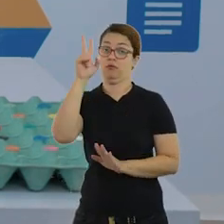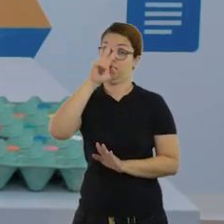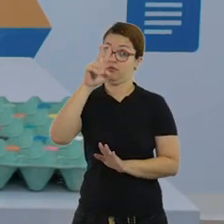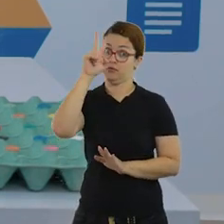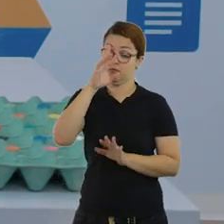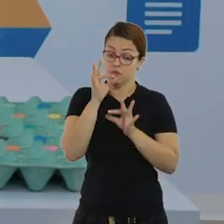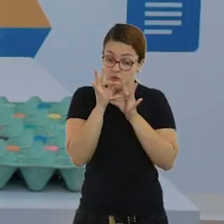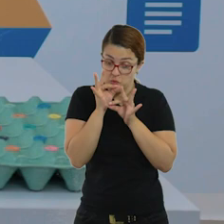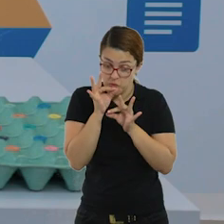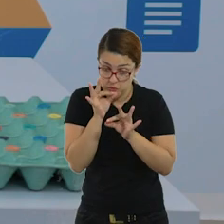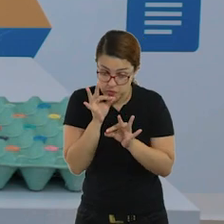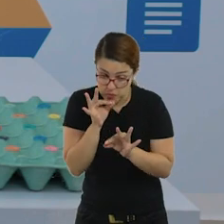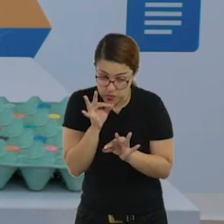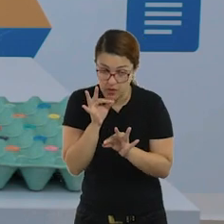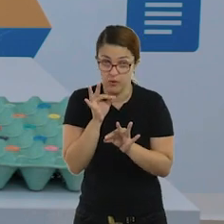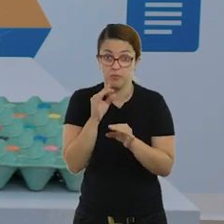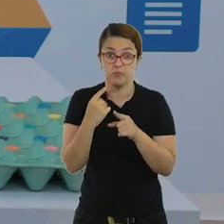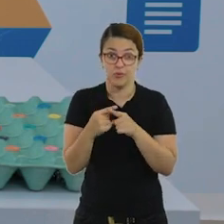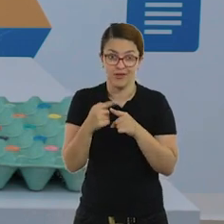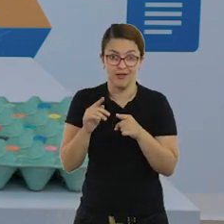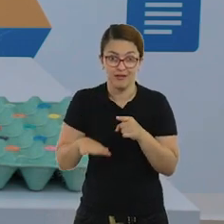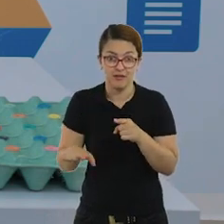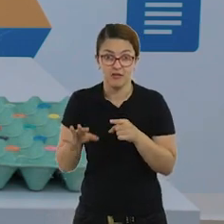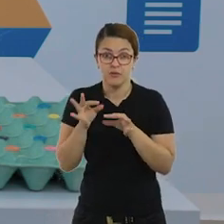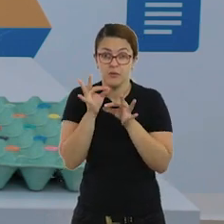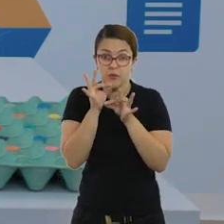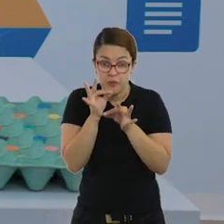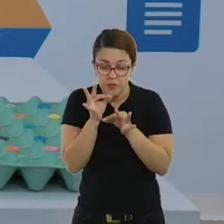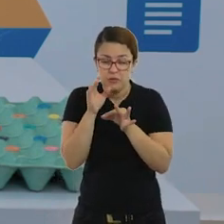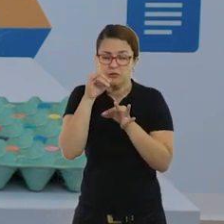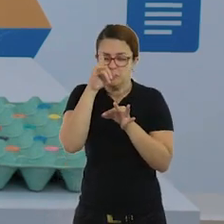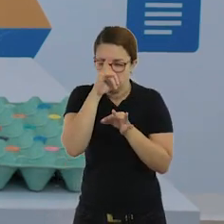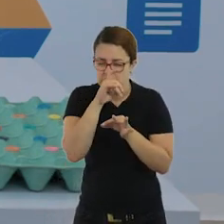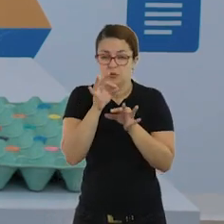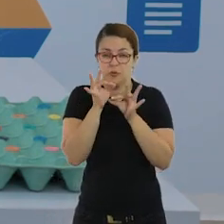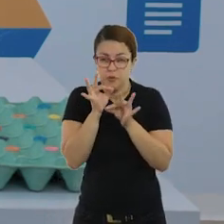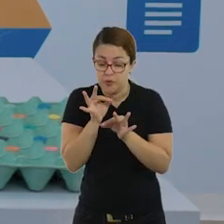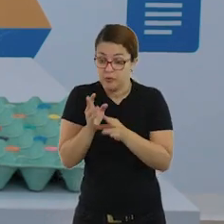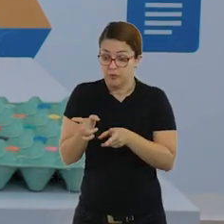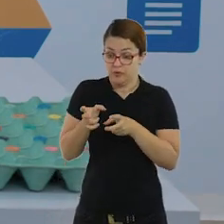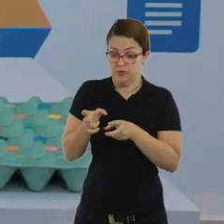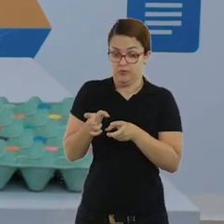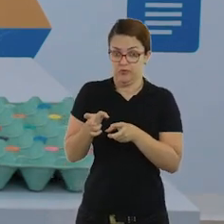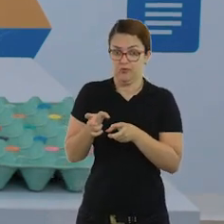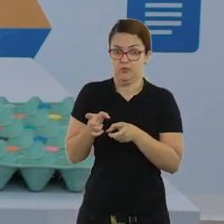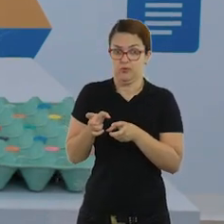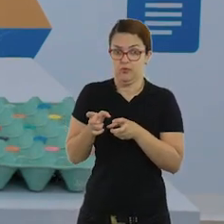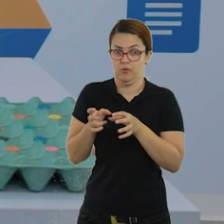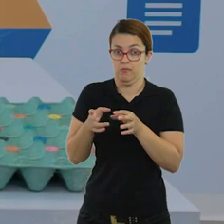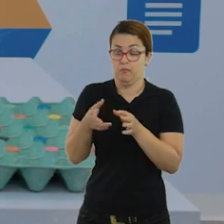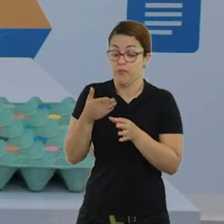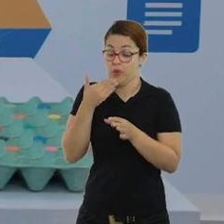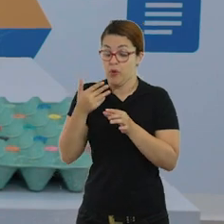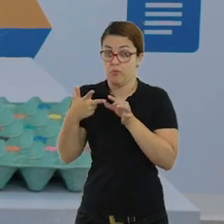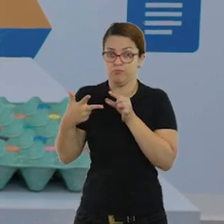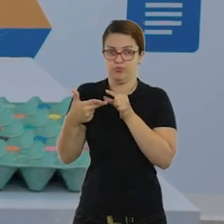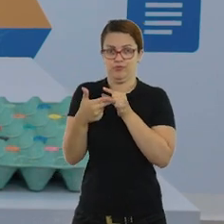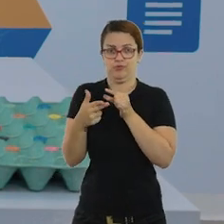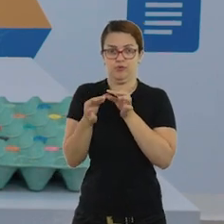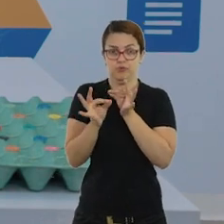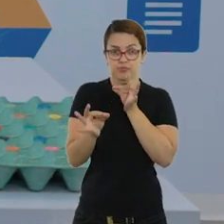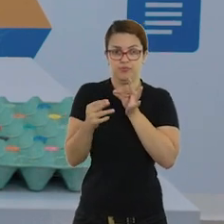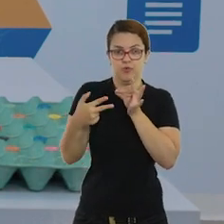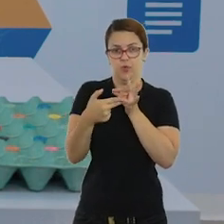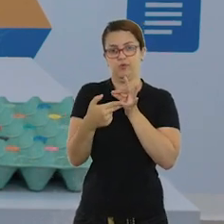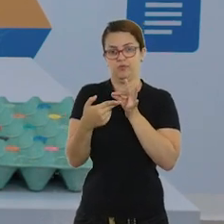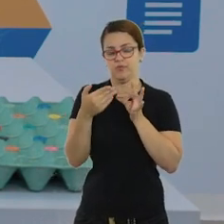lembrem sempre de prestar atenção no canudinho, porque a criança tem menos fôlego que a gente. Então, se você vê que tá difícil para ele assoprar, você corta e deixa